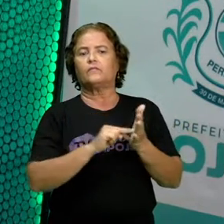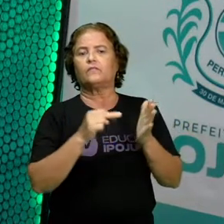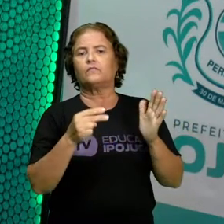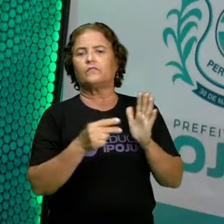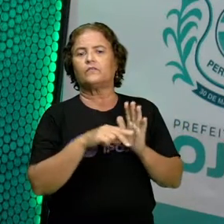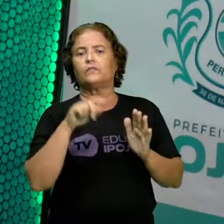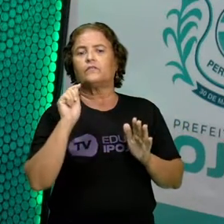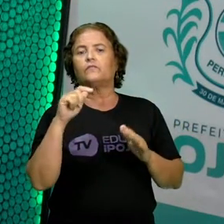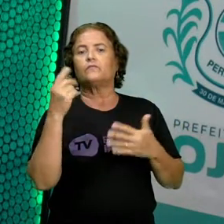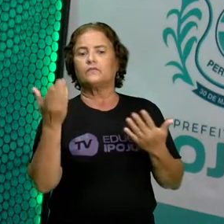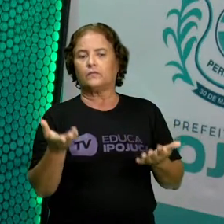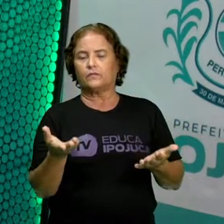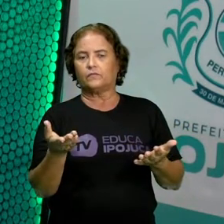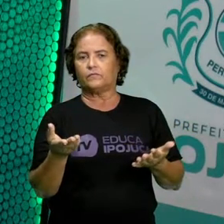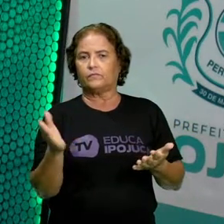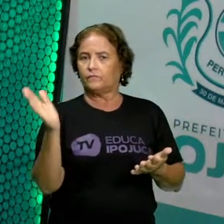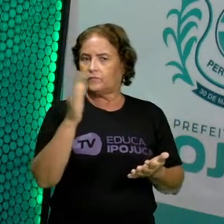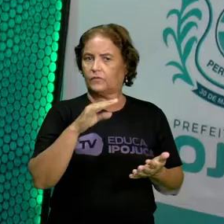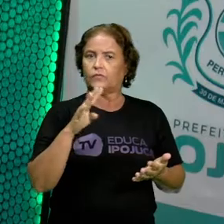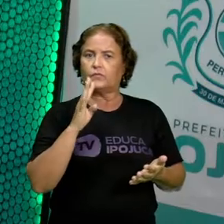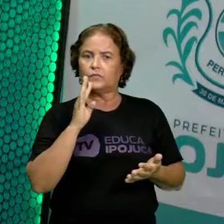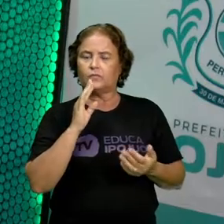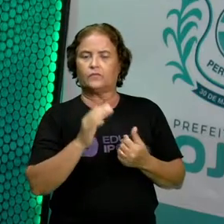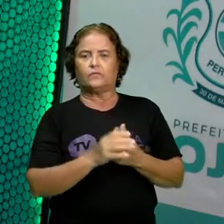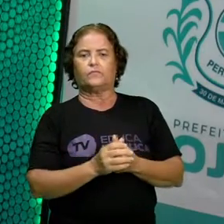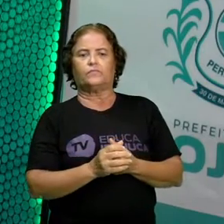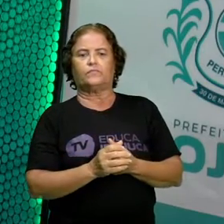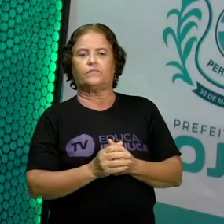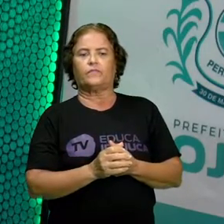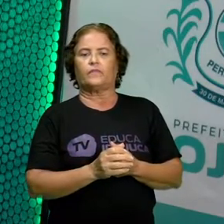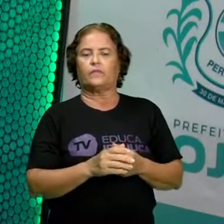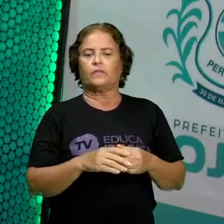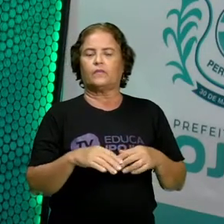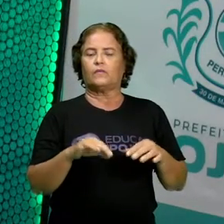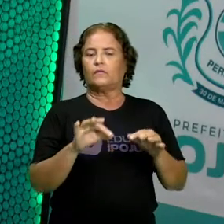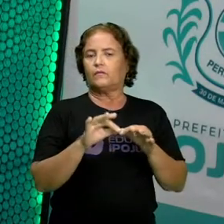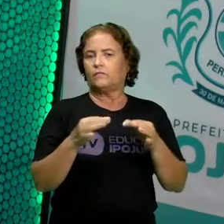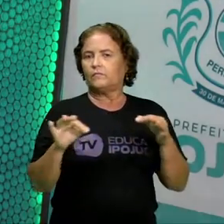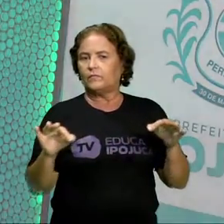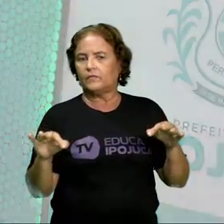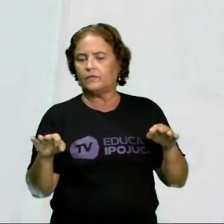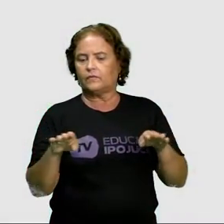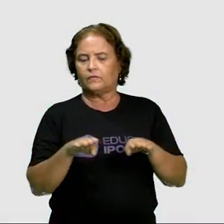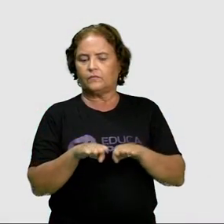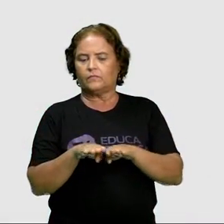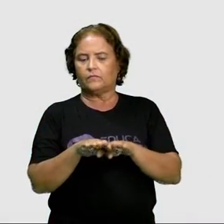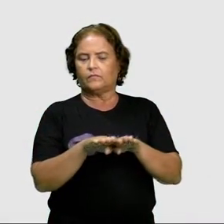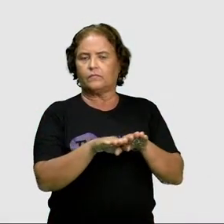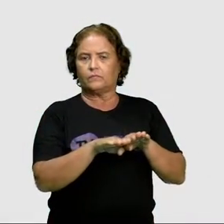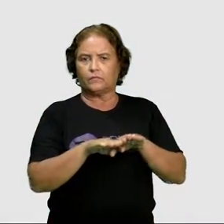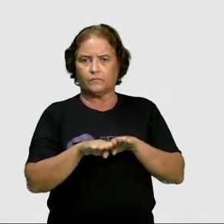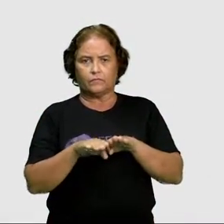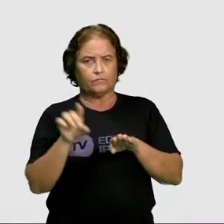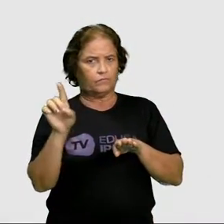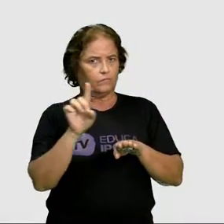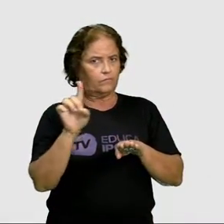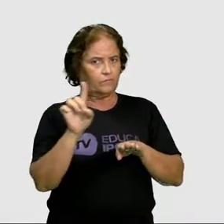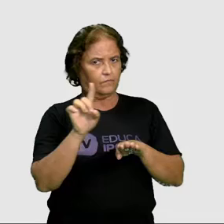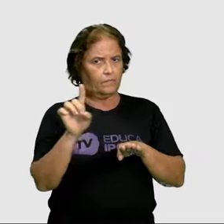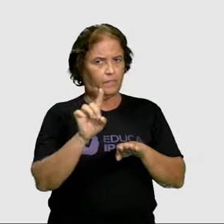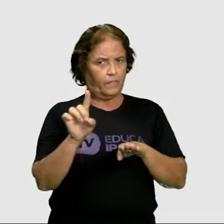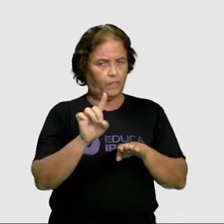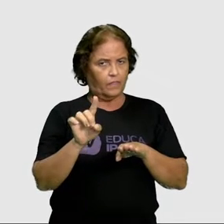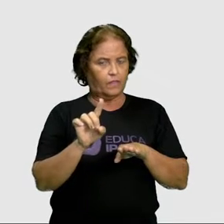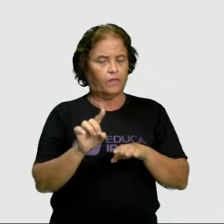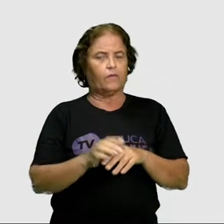Vamos conhecer? Então, medidas não padronizadas eram medidas que eram